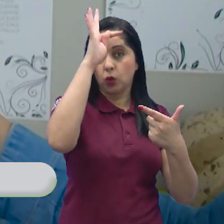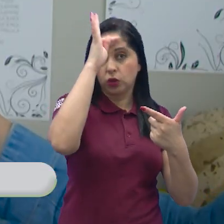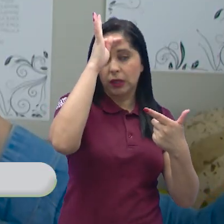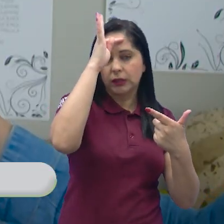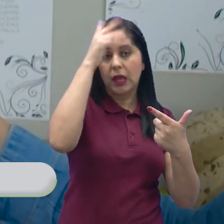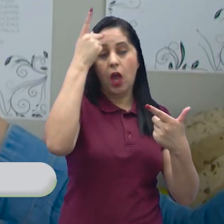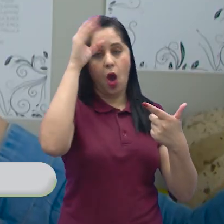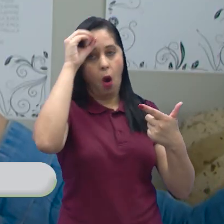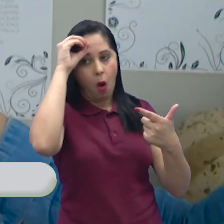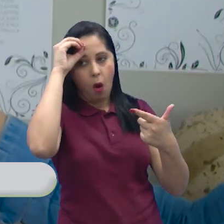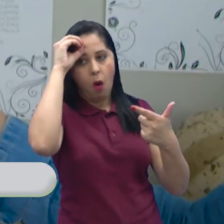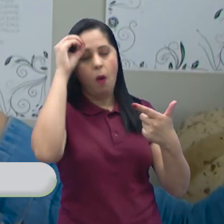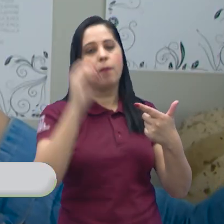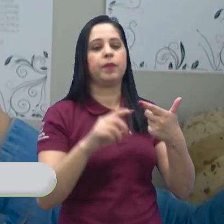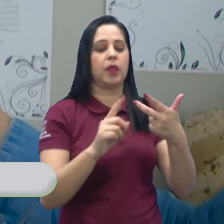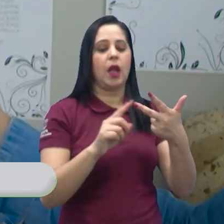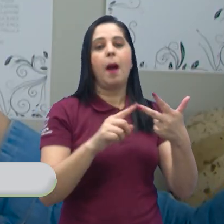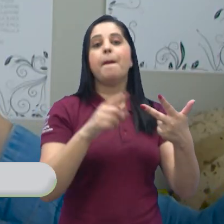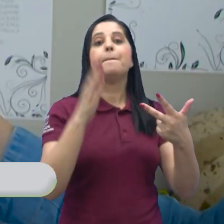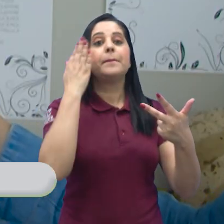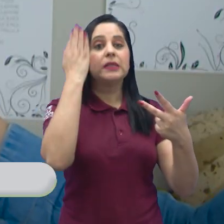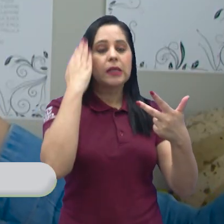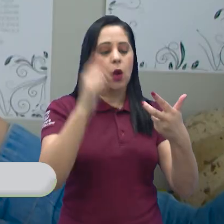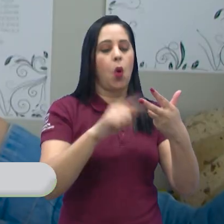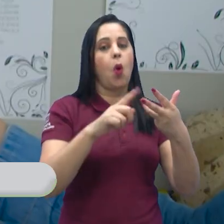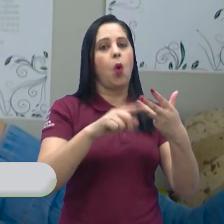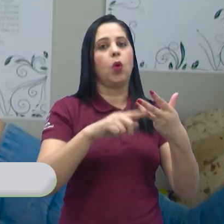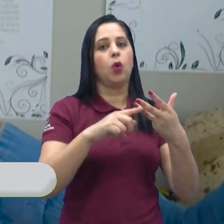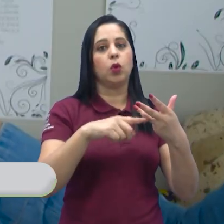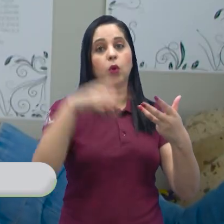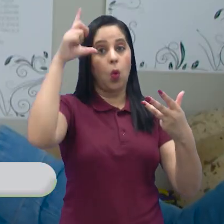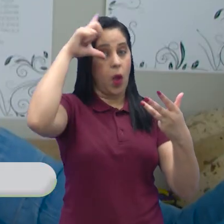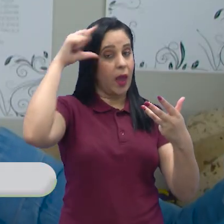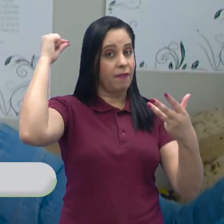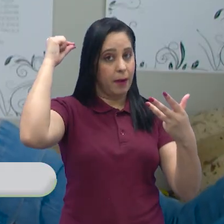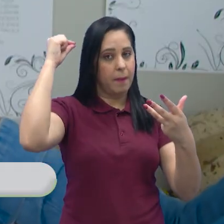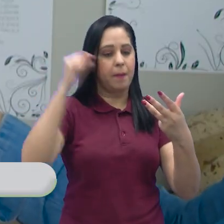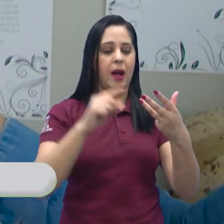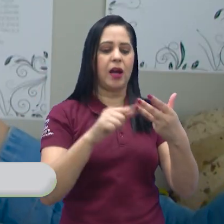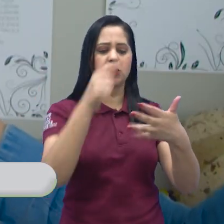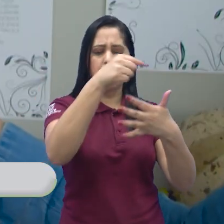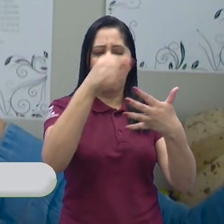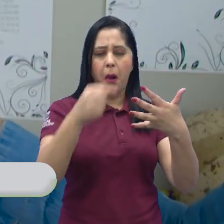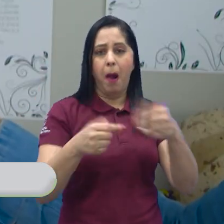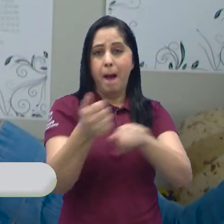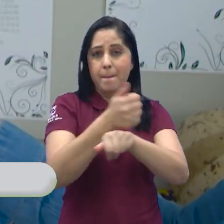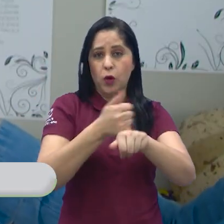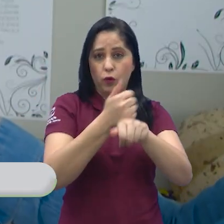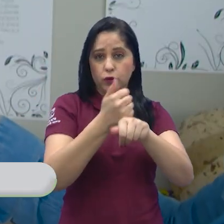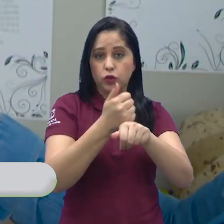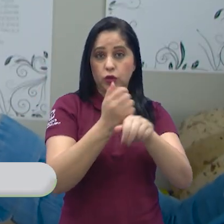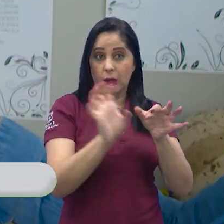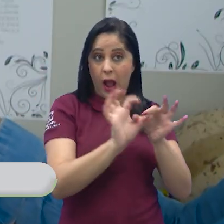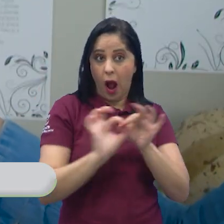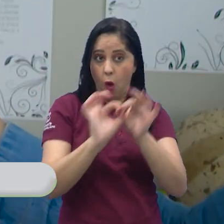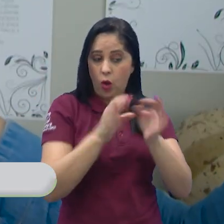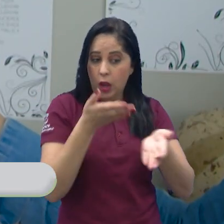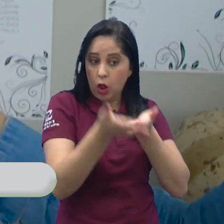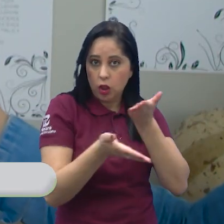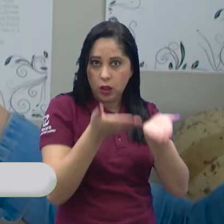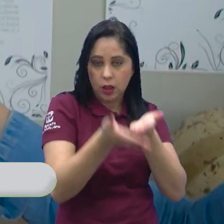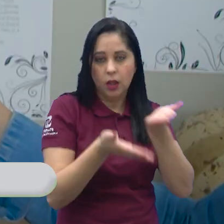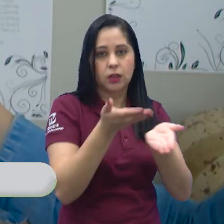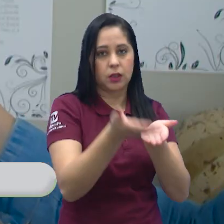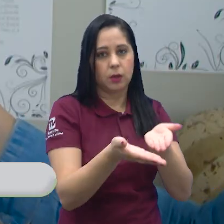psicólogo, com a enfermagem. Então, tem toda uma equipe multidisciplinar envolvida no tratamento desse paciente e,